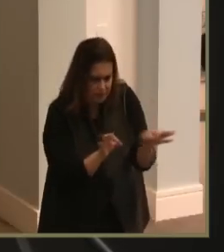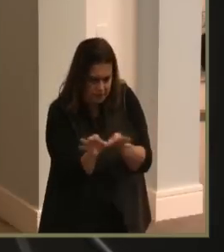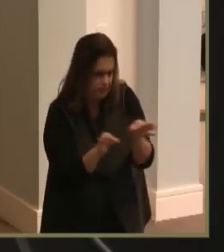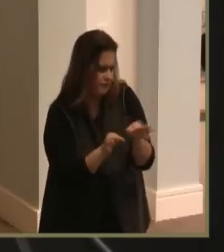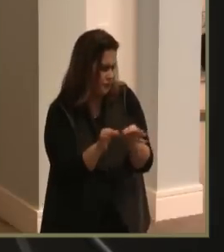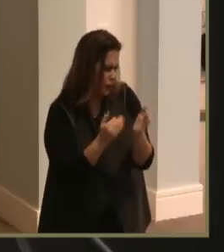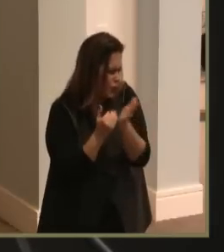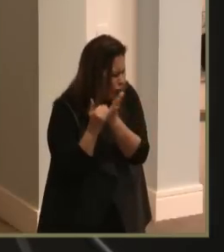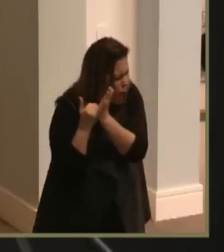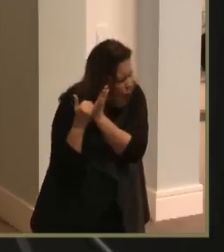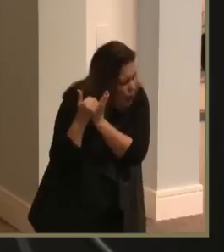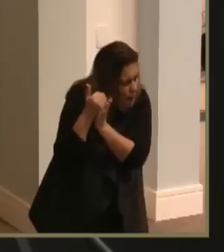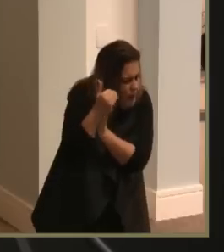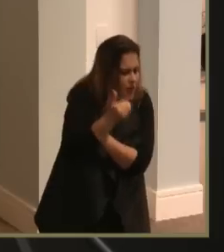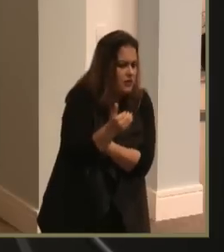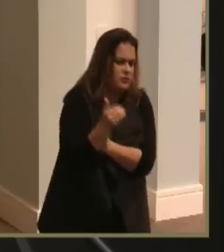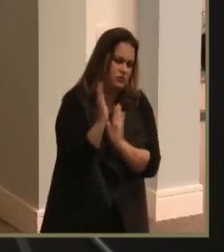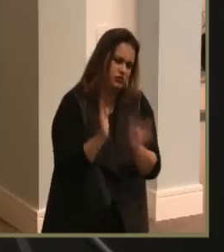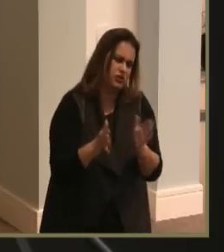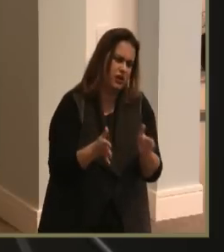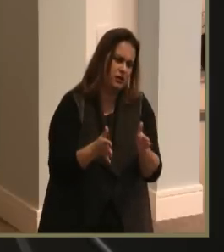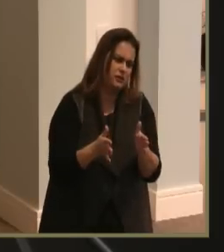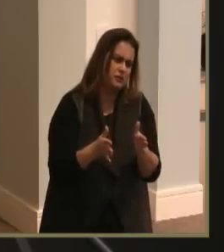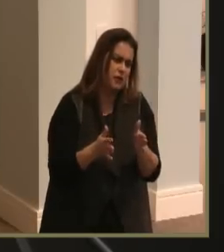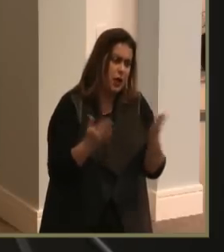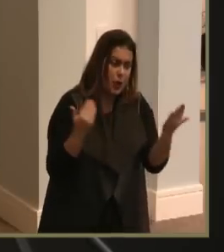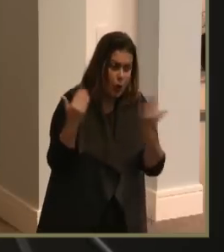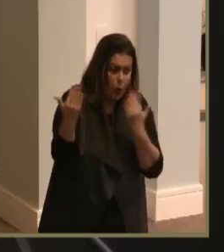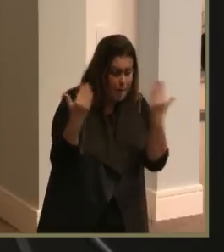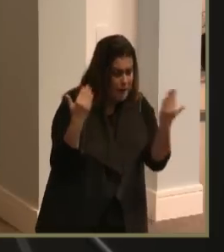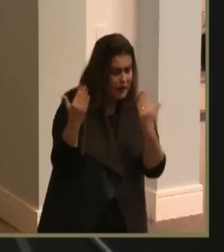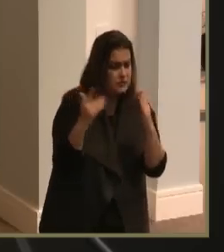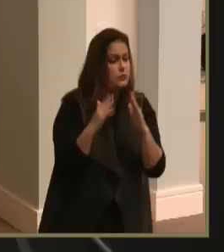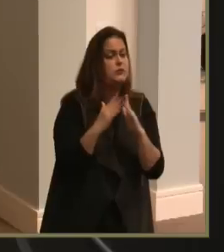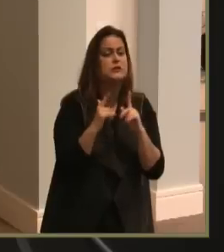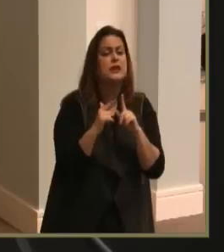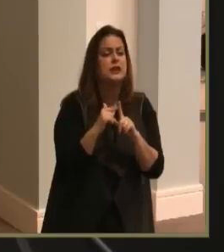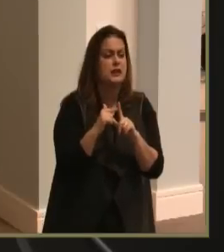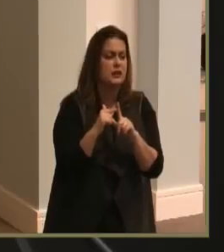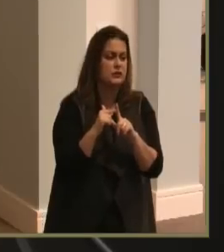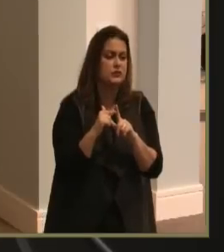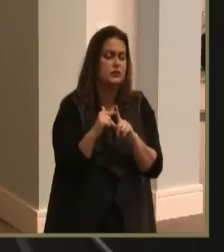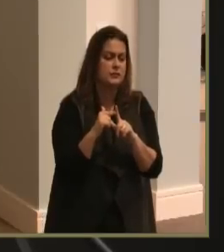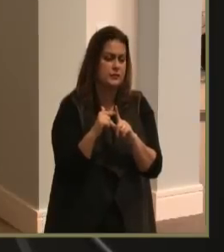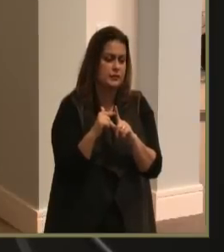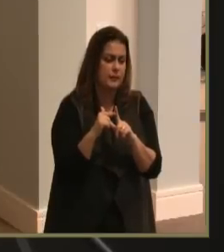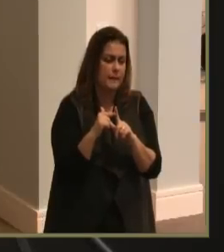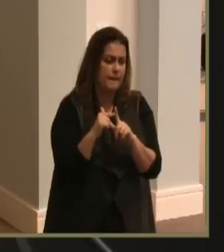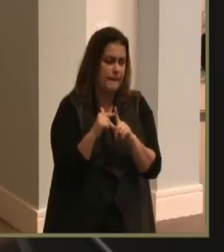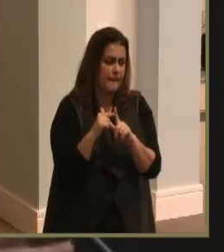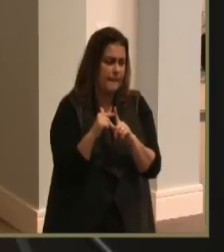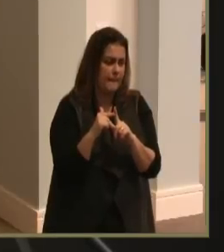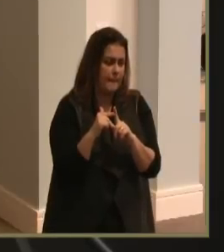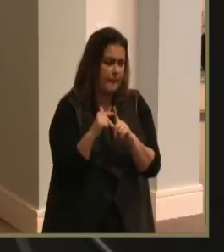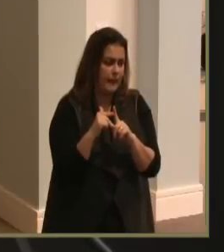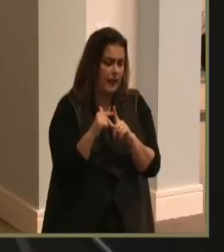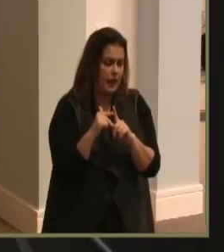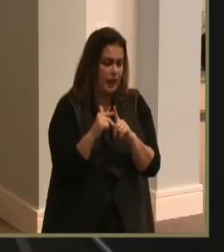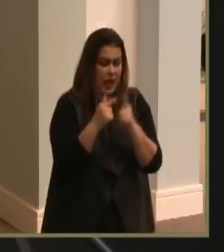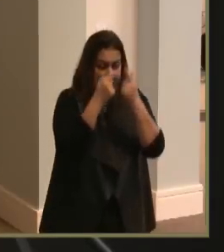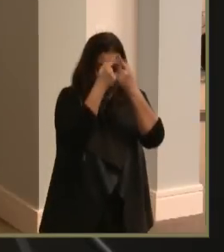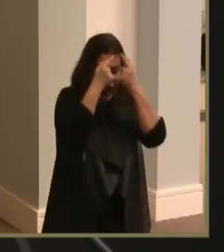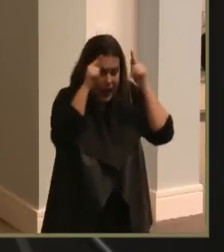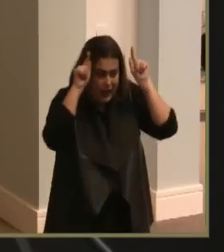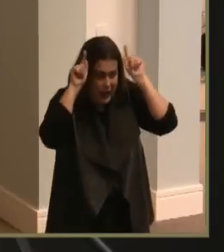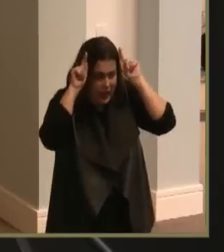início. E ele então faz este paralelo da Igreja com a Igreja teologia, com a Grécia